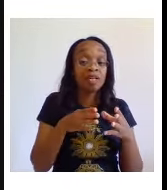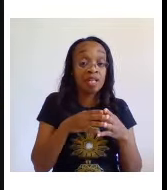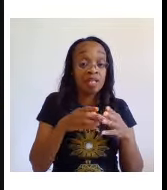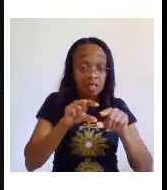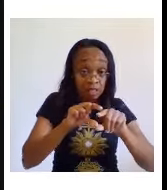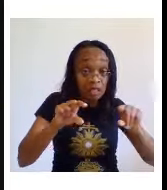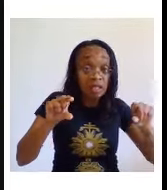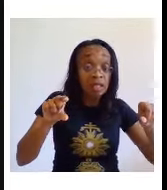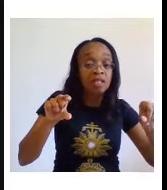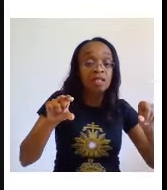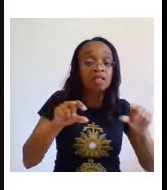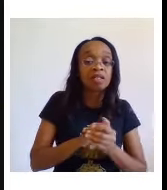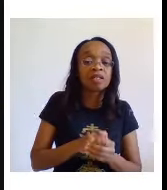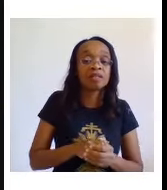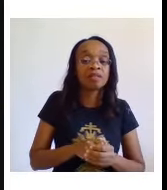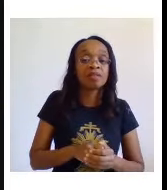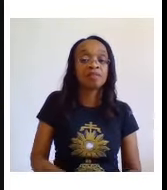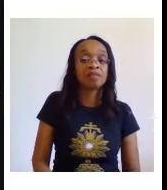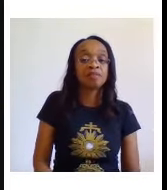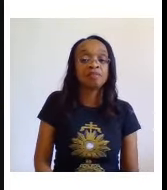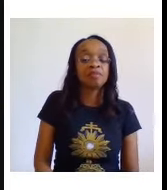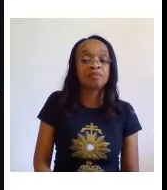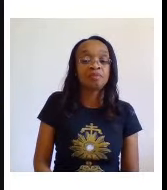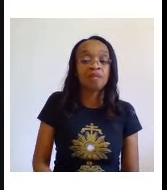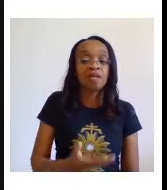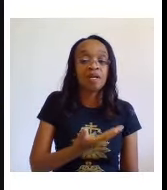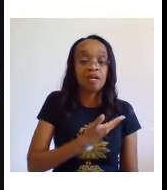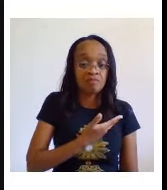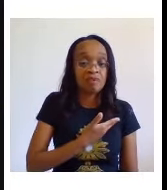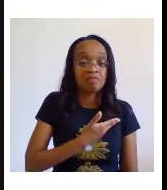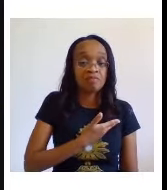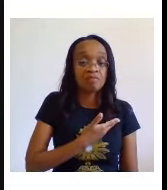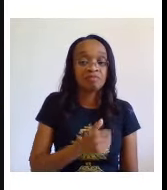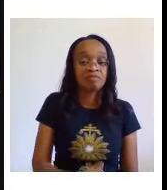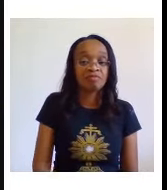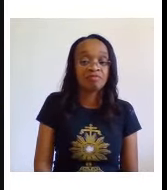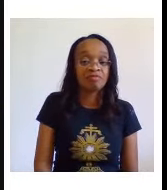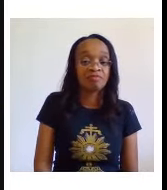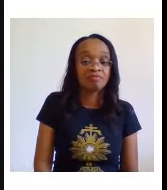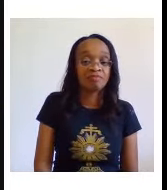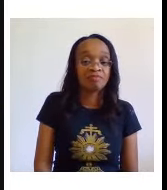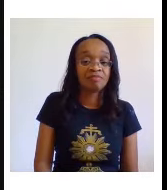esse link, se você escrever bit.ly Amigos CSA